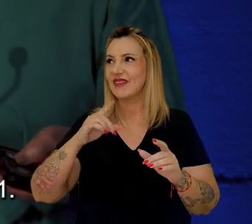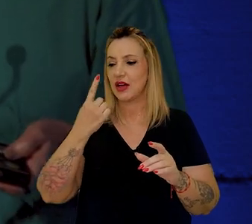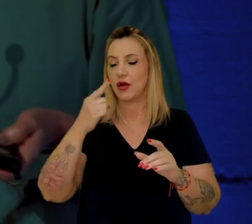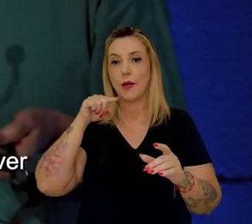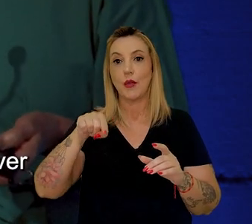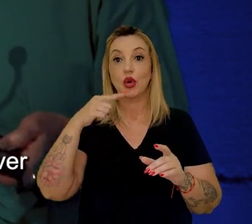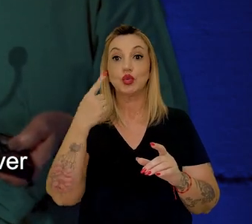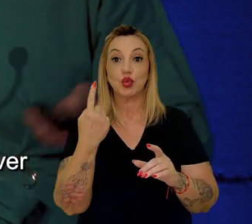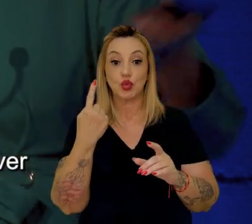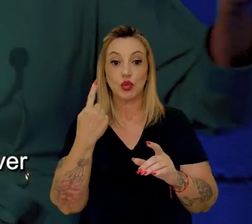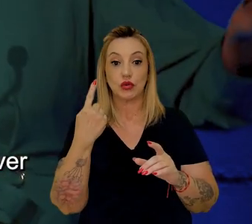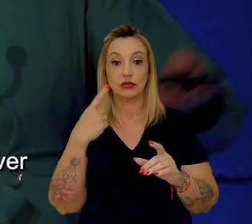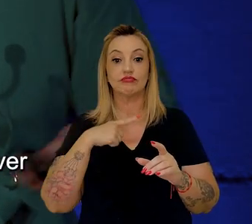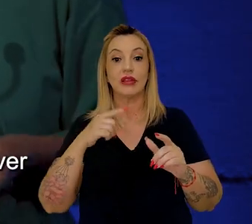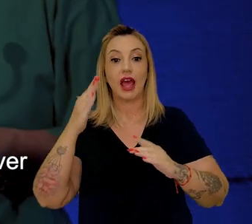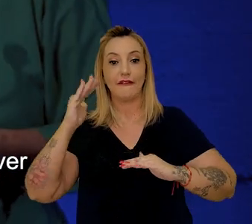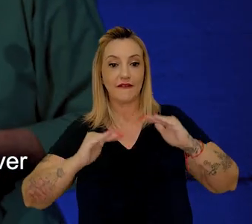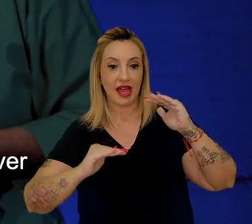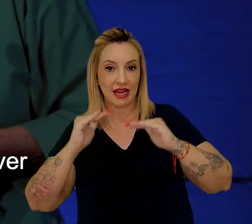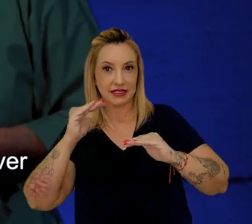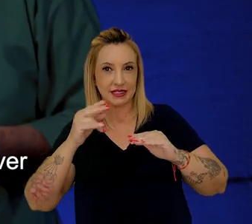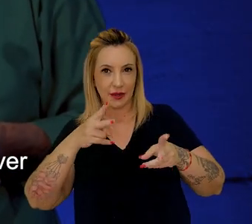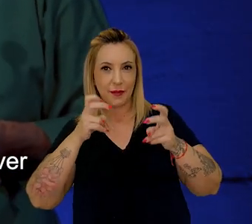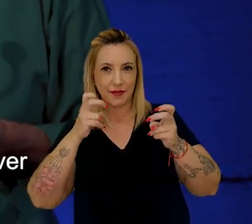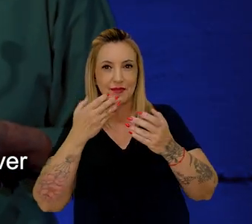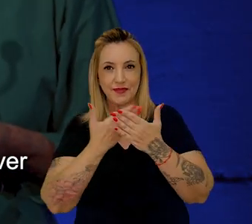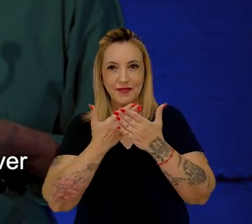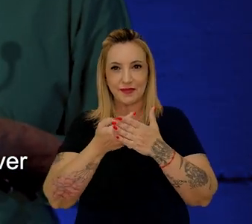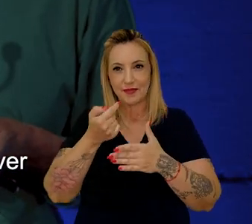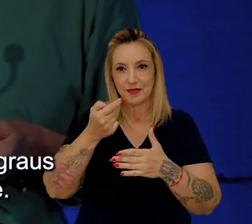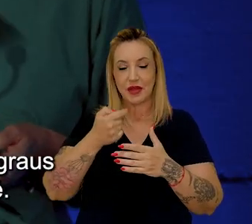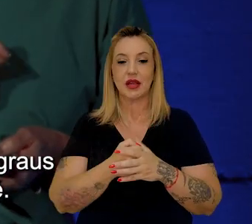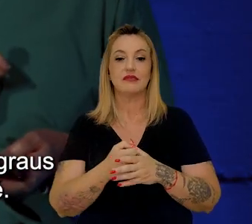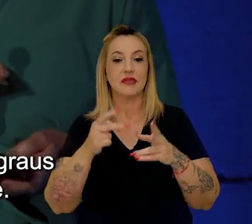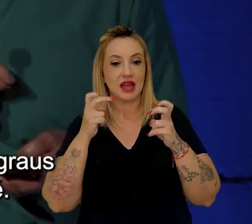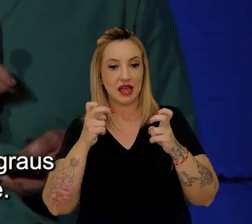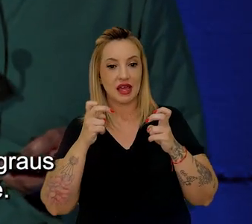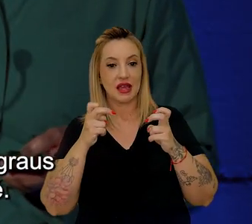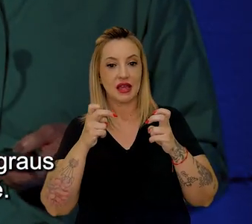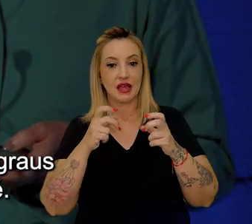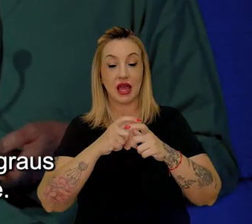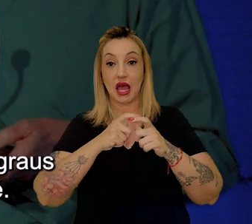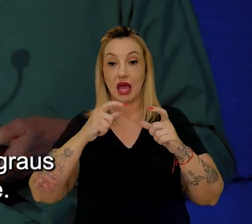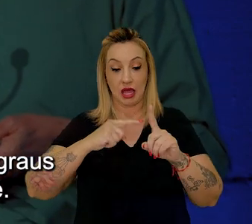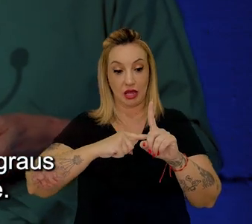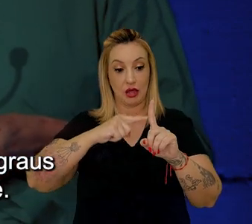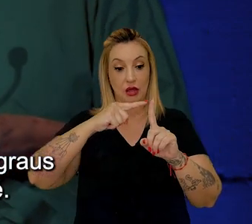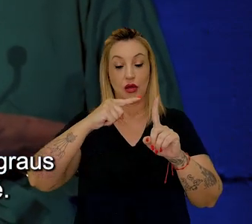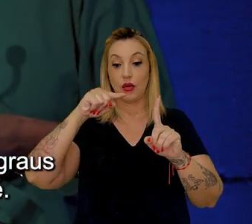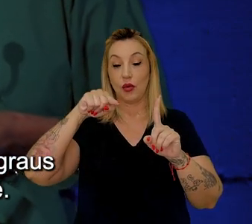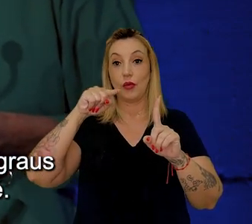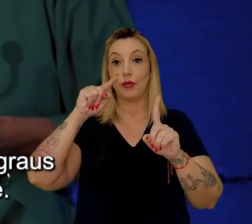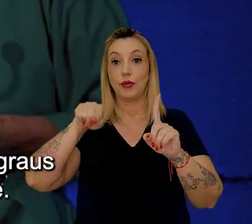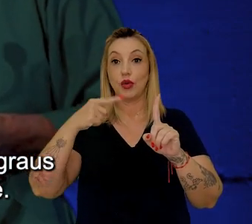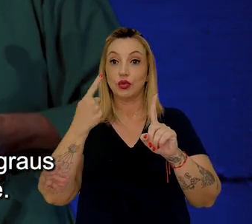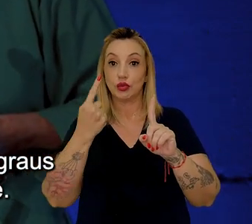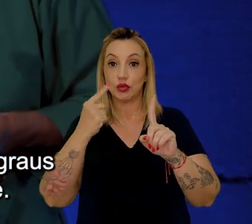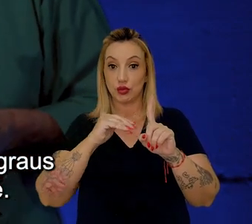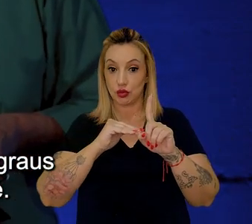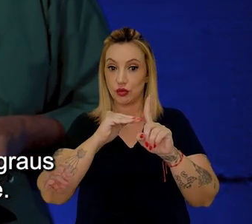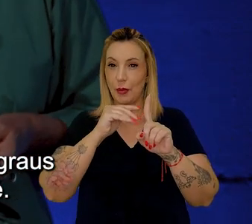1.1 tem uma variação que nós vamos ver daqui a pouquinho mas essa Esse aumento de temperatura de 1.1 GC que